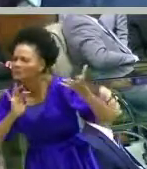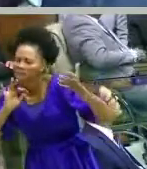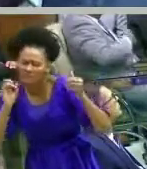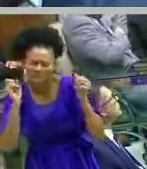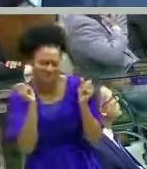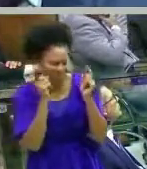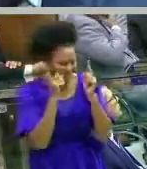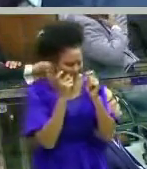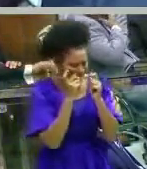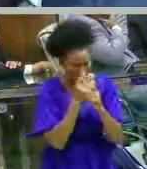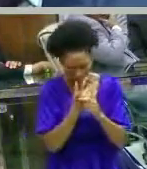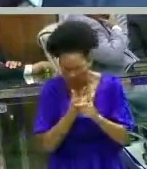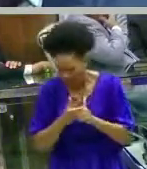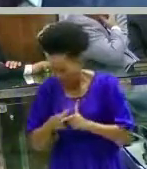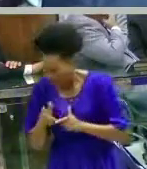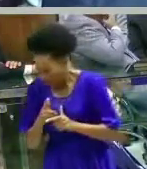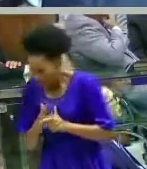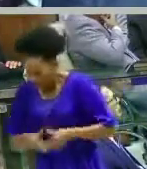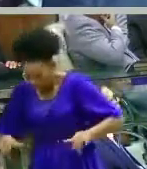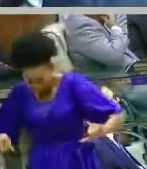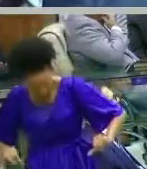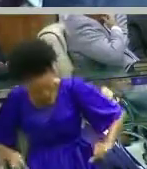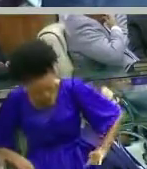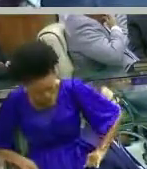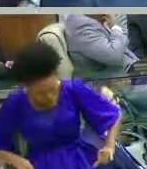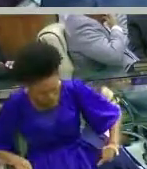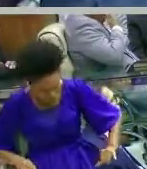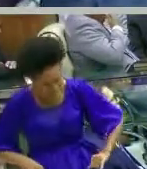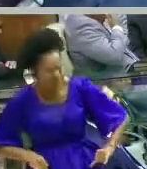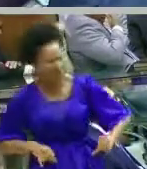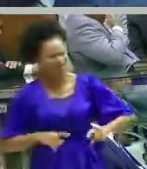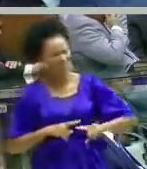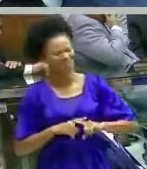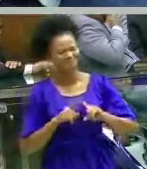passares, as chamas não te